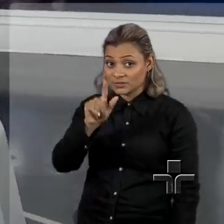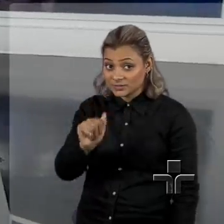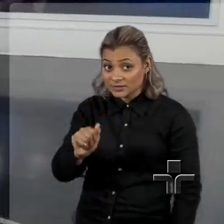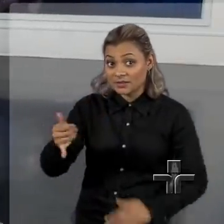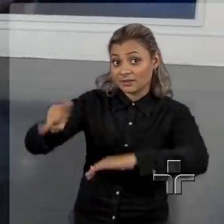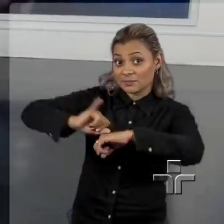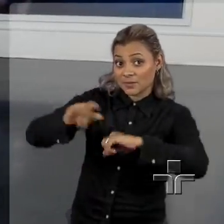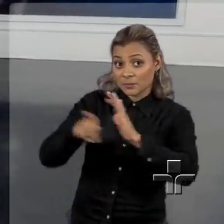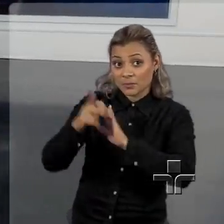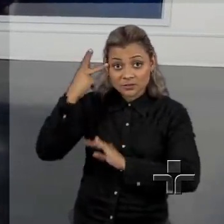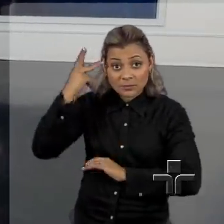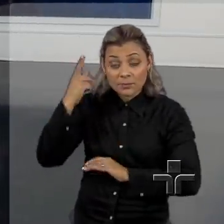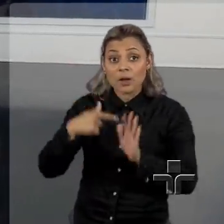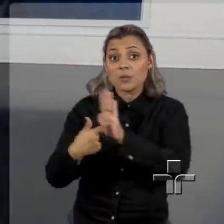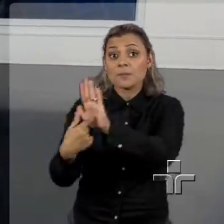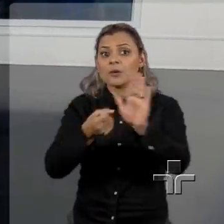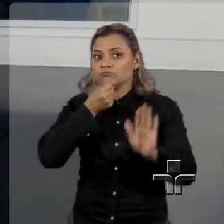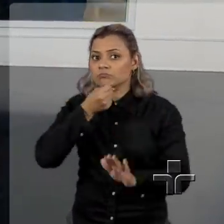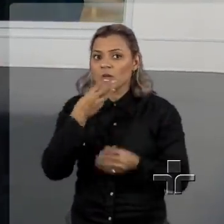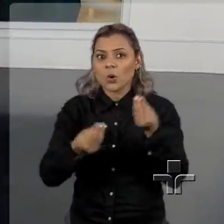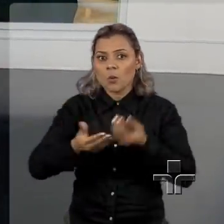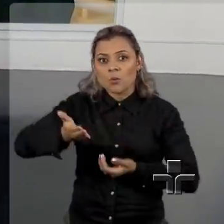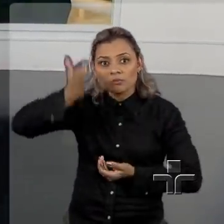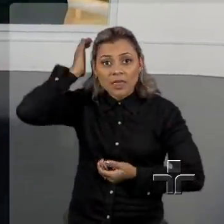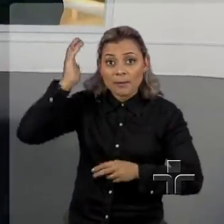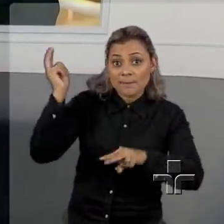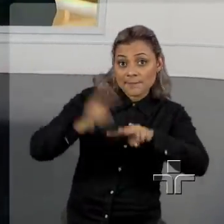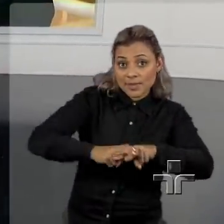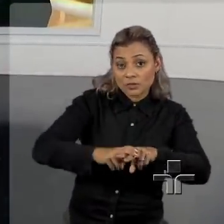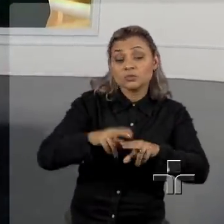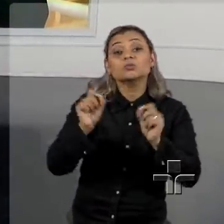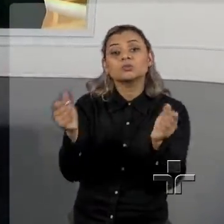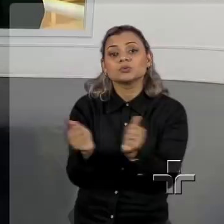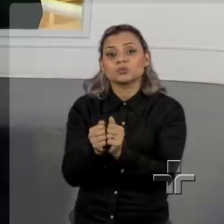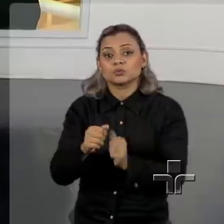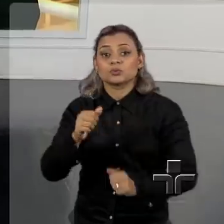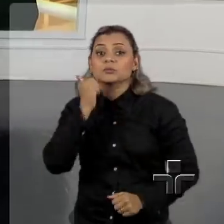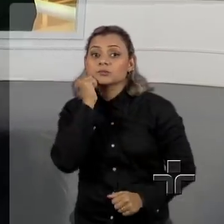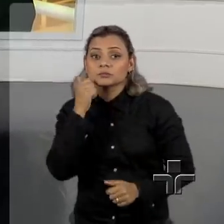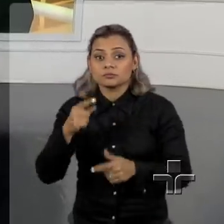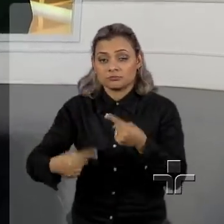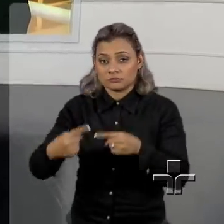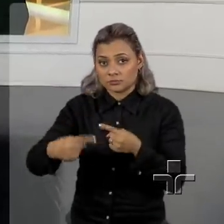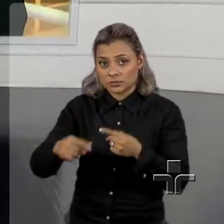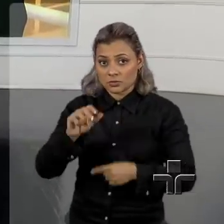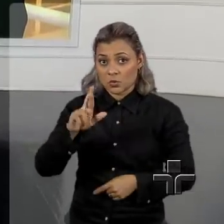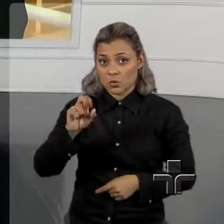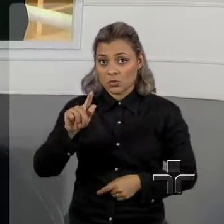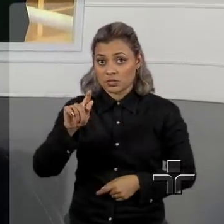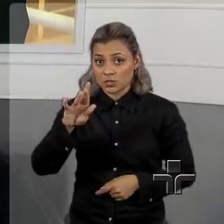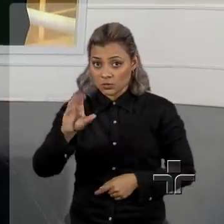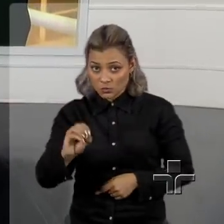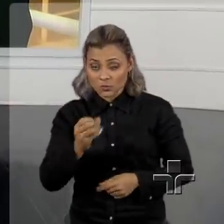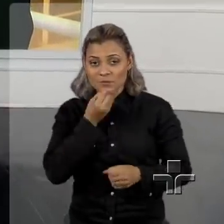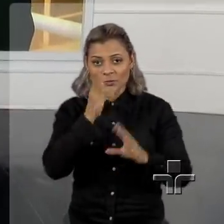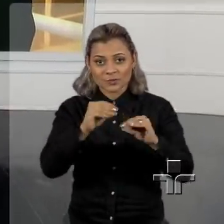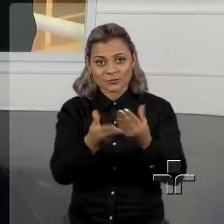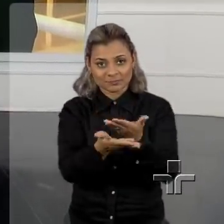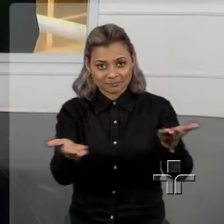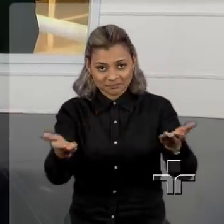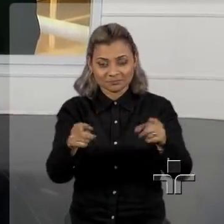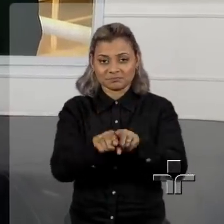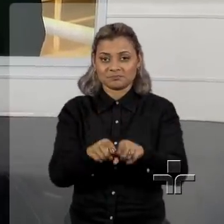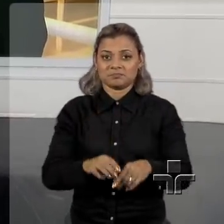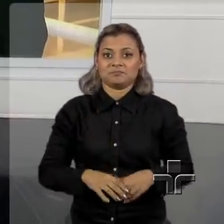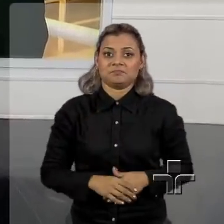e repercute a prisão do ex-presidente Michel Temer com o cientista político Rodrigo Prando. Boa noite aos dois, boa noite, Luísa e professor